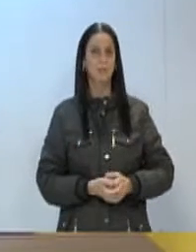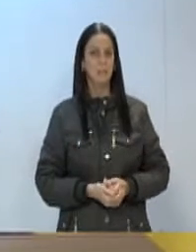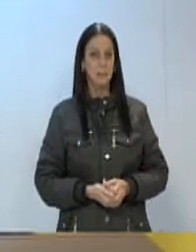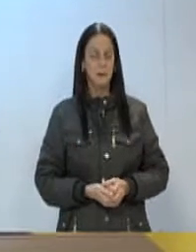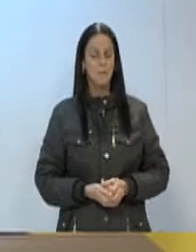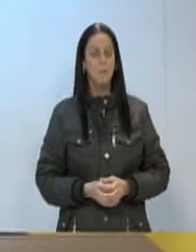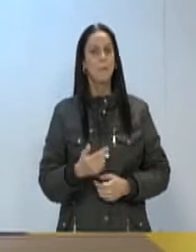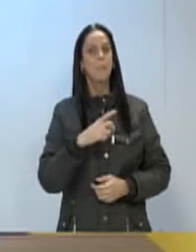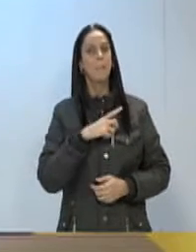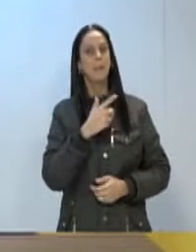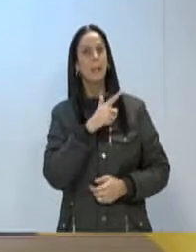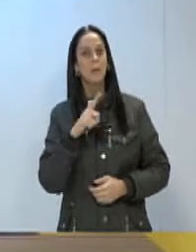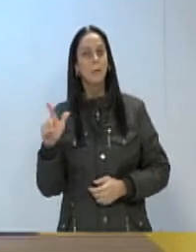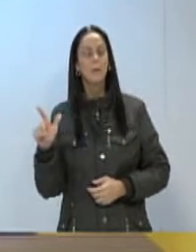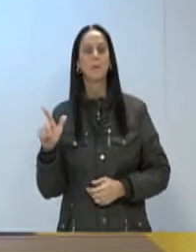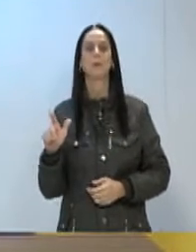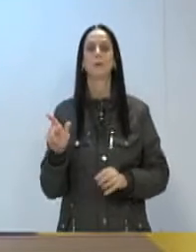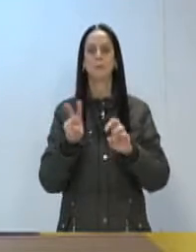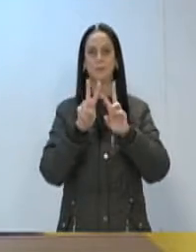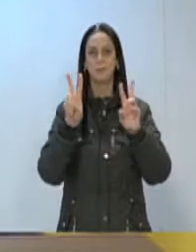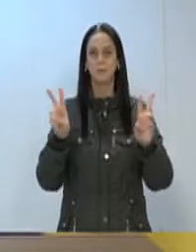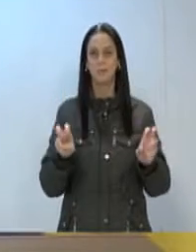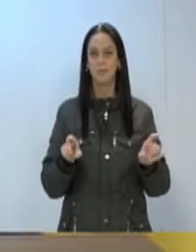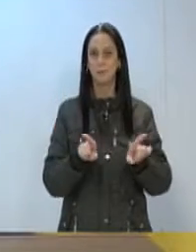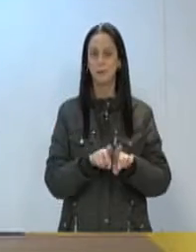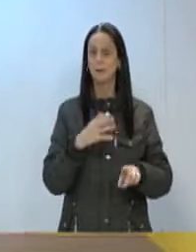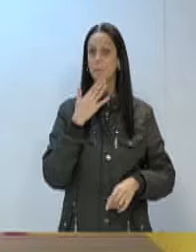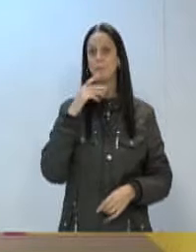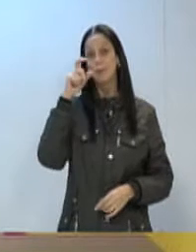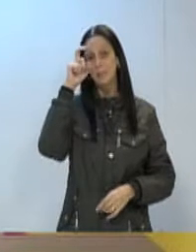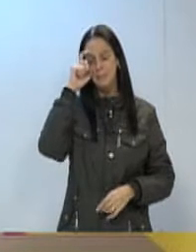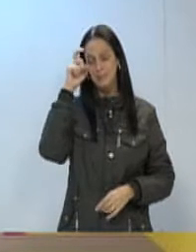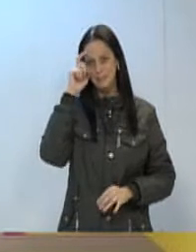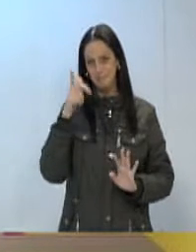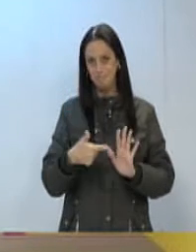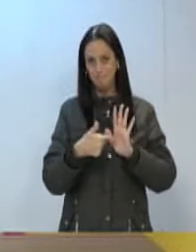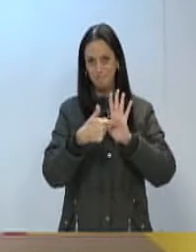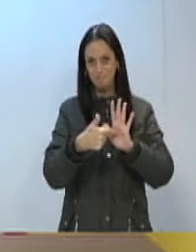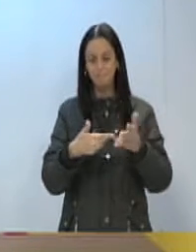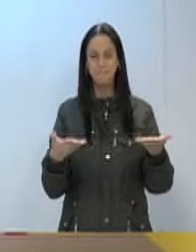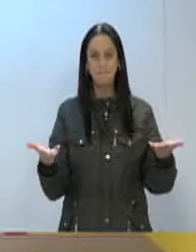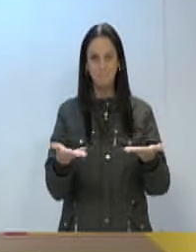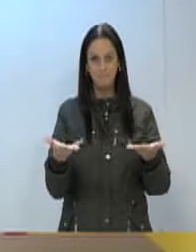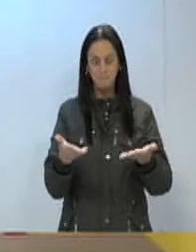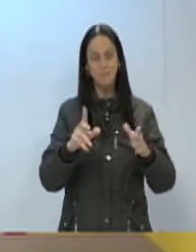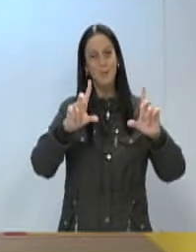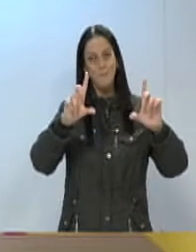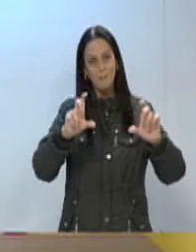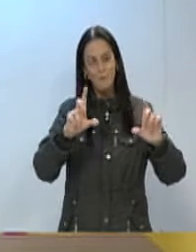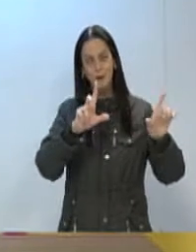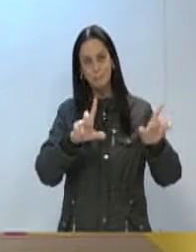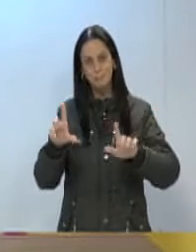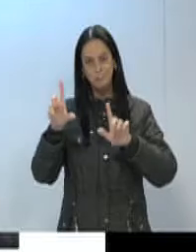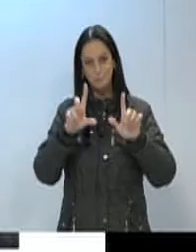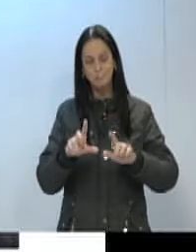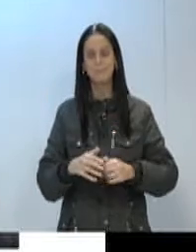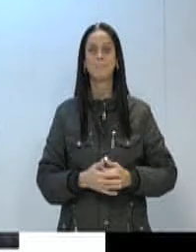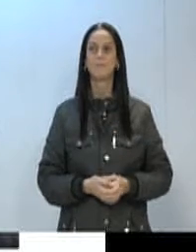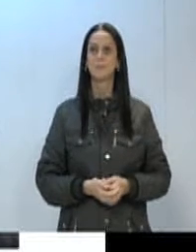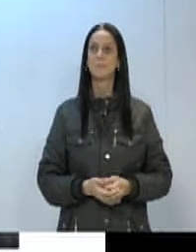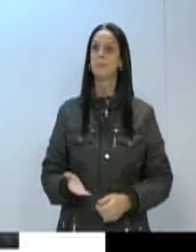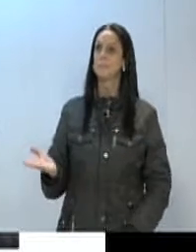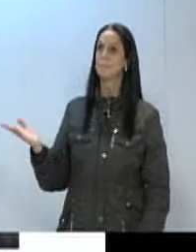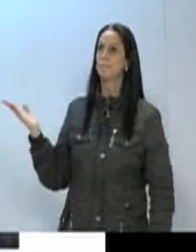outro assunto senhores vereadores posso aqui e ali se puder fazer a gentileza né de colocar as fotos eu quero falar sobre os